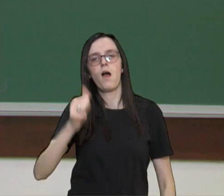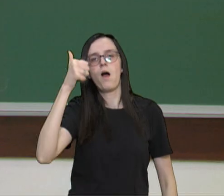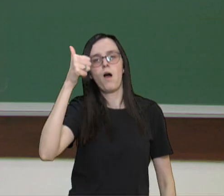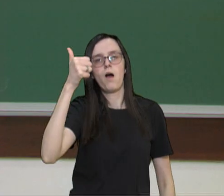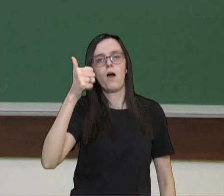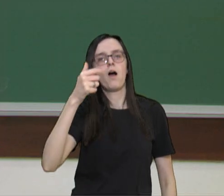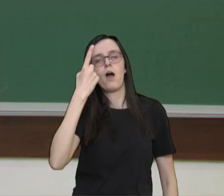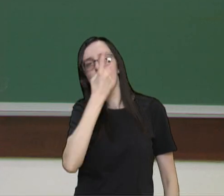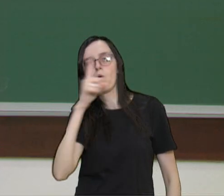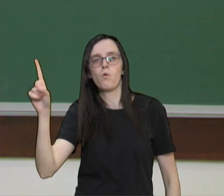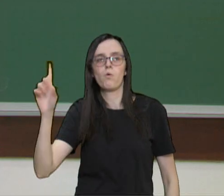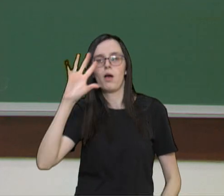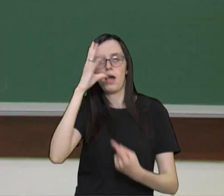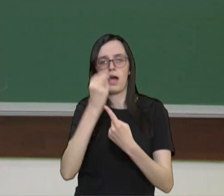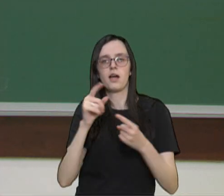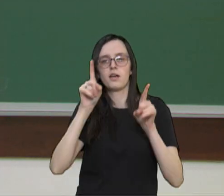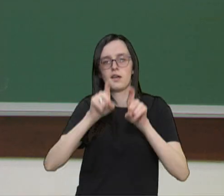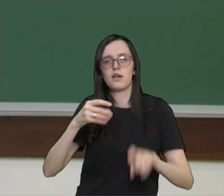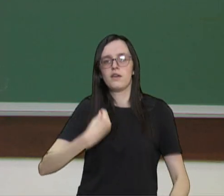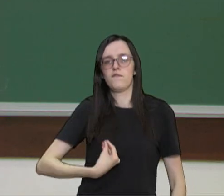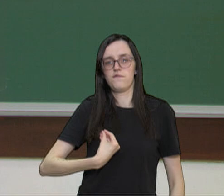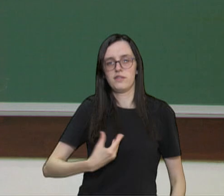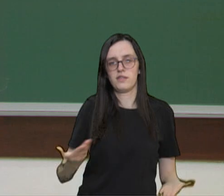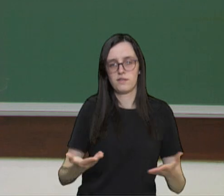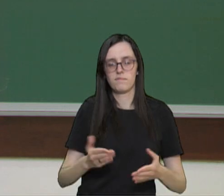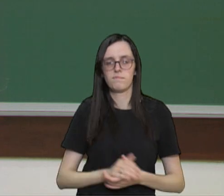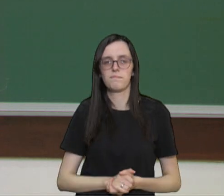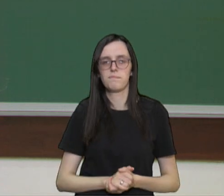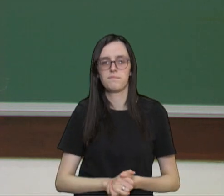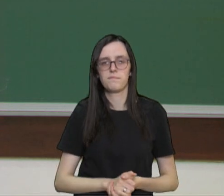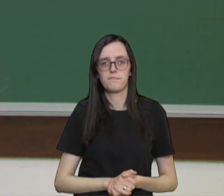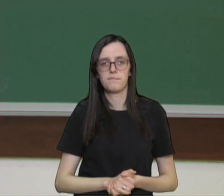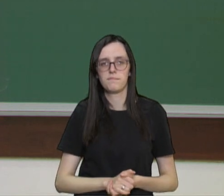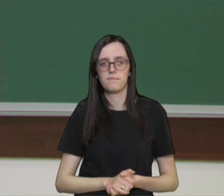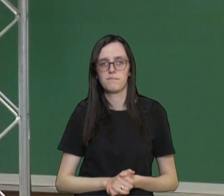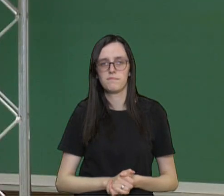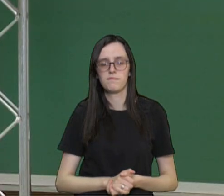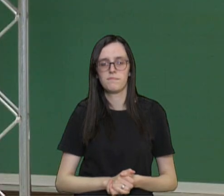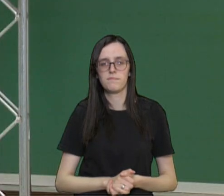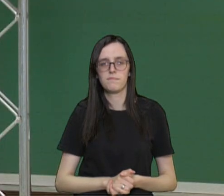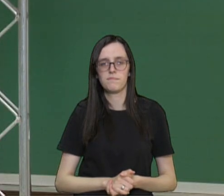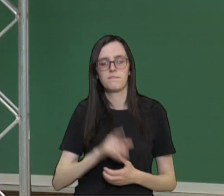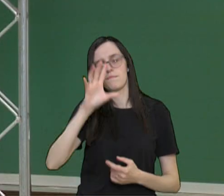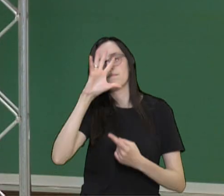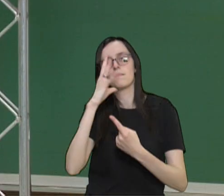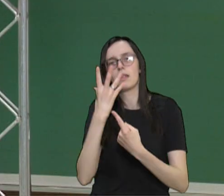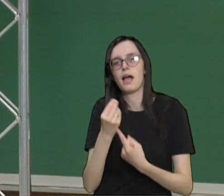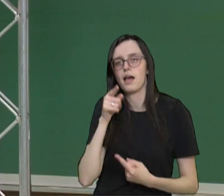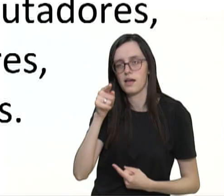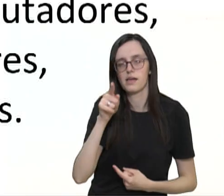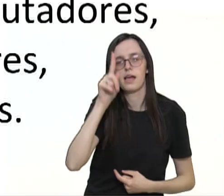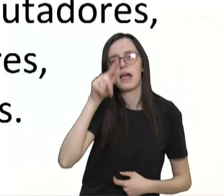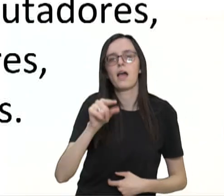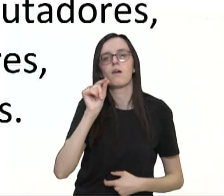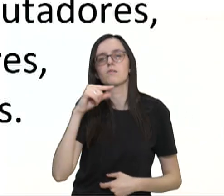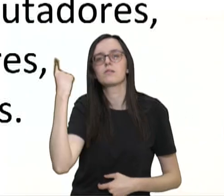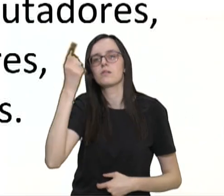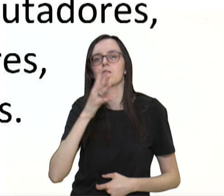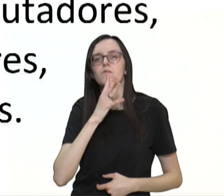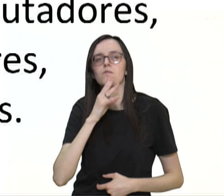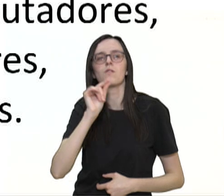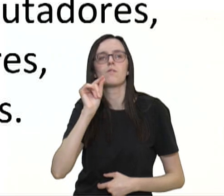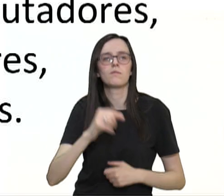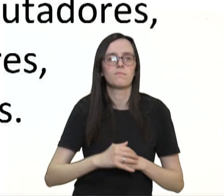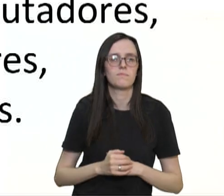11ª arte é a última arte digital. Agora dá para finalizar. Cyberarte. A arte digital é conhecida como